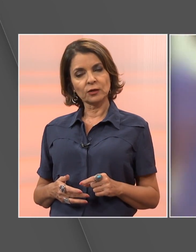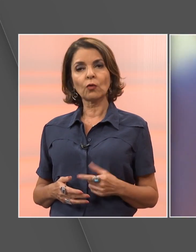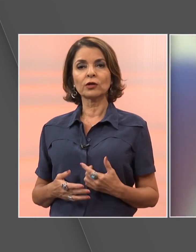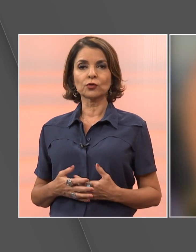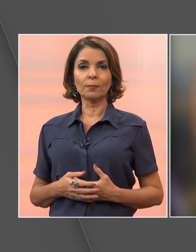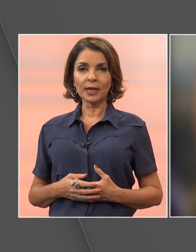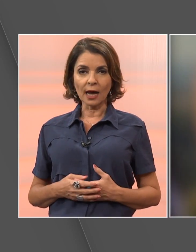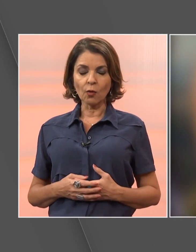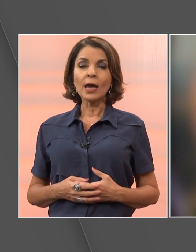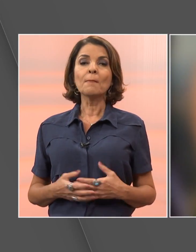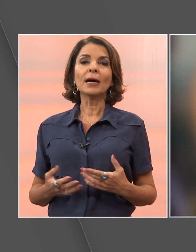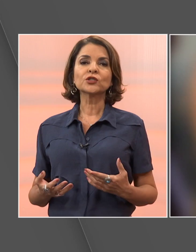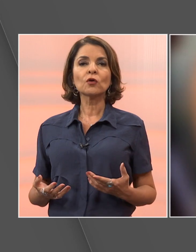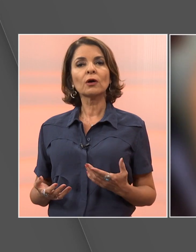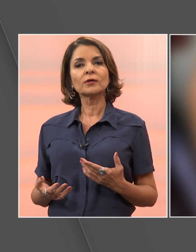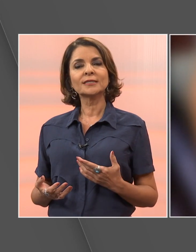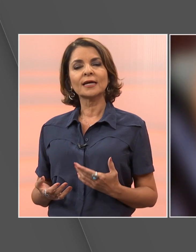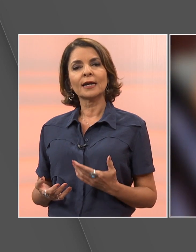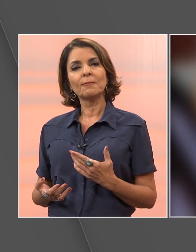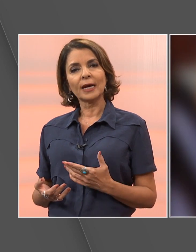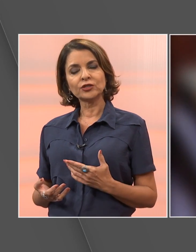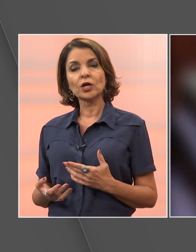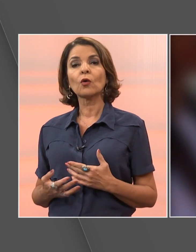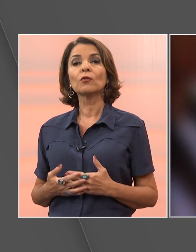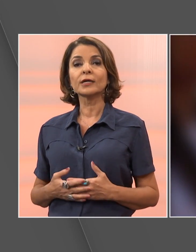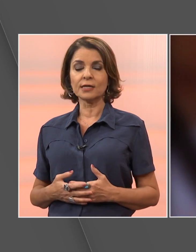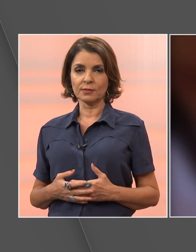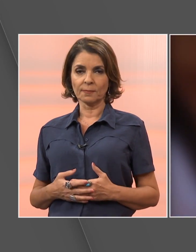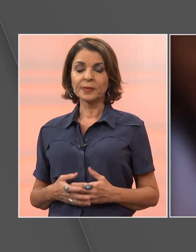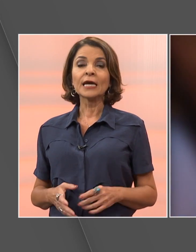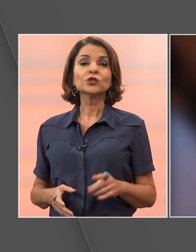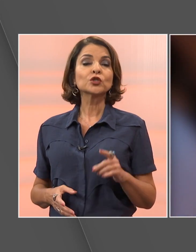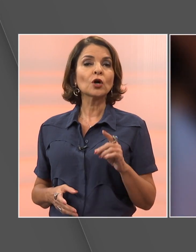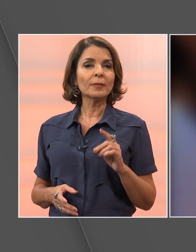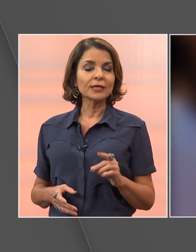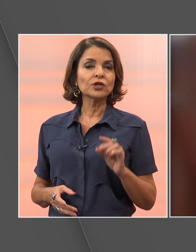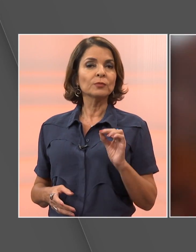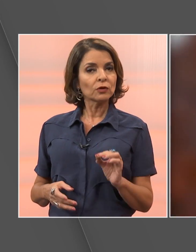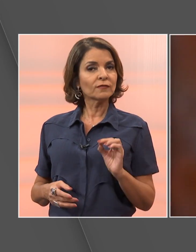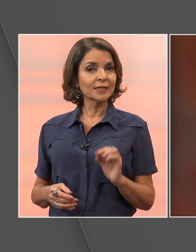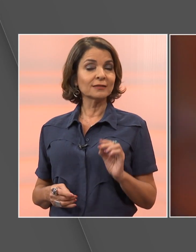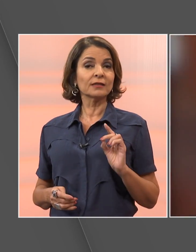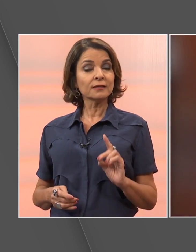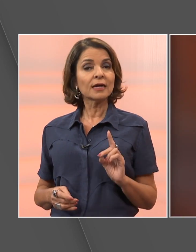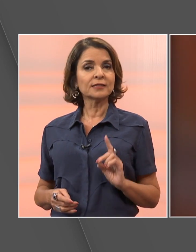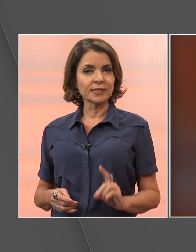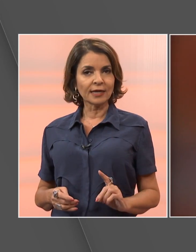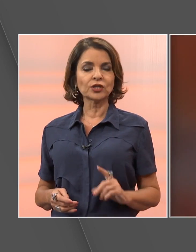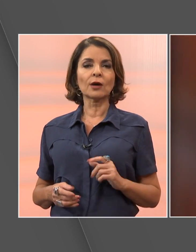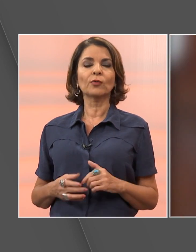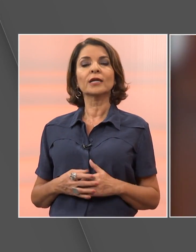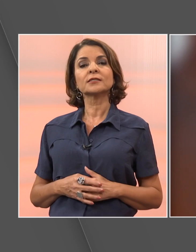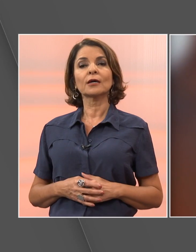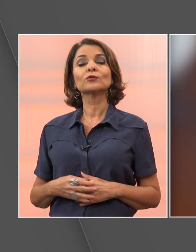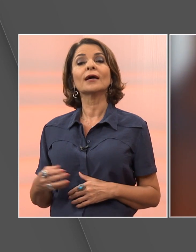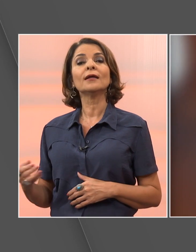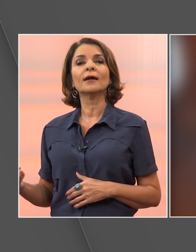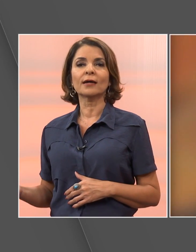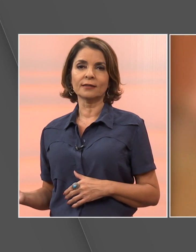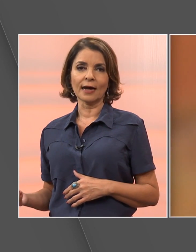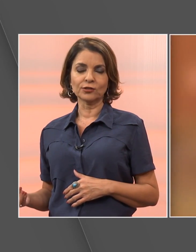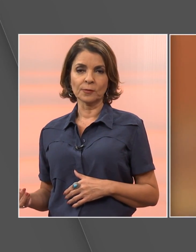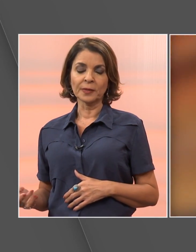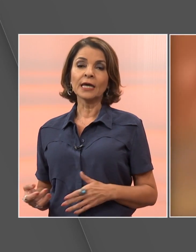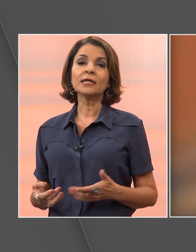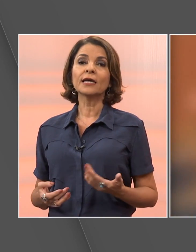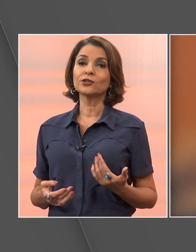o Código Penal passou a considerar a prática como crime. Somente em 1937, a capoeira saiu da